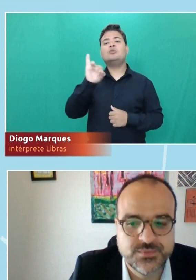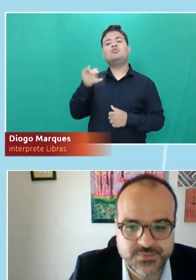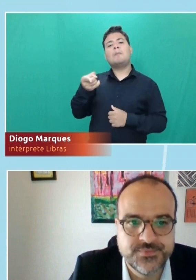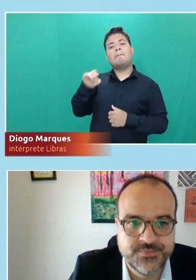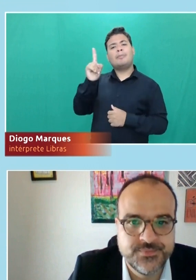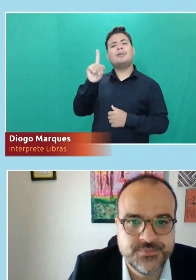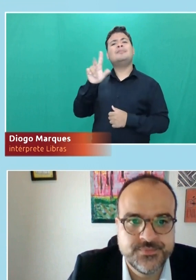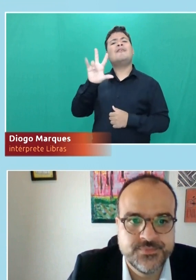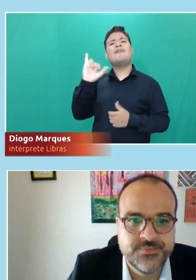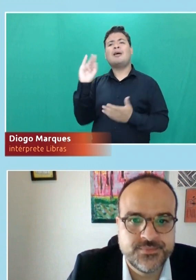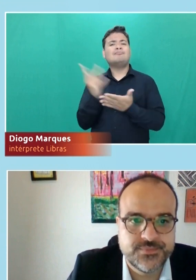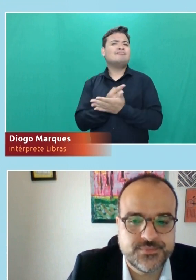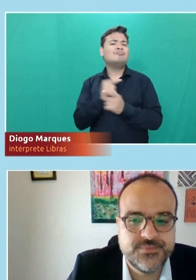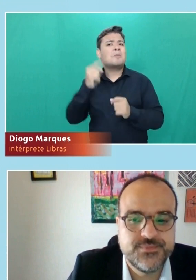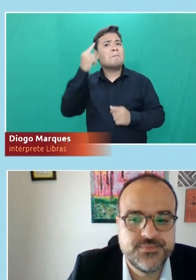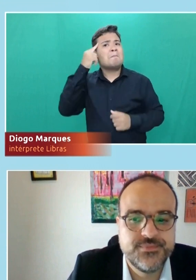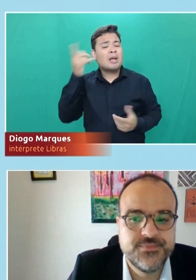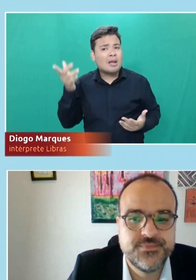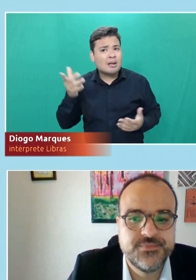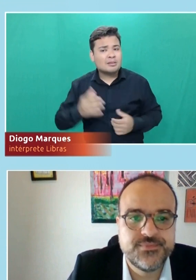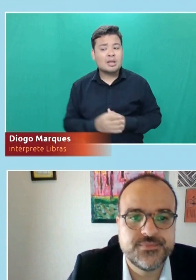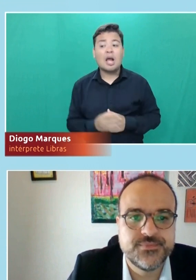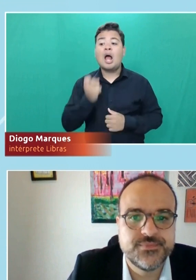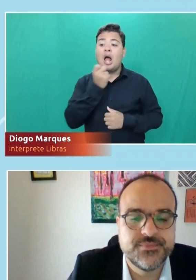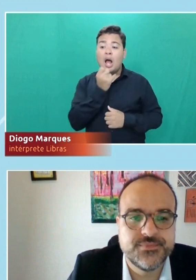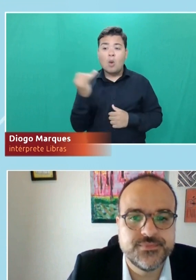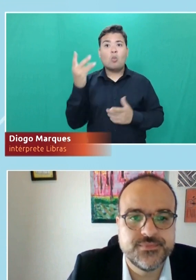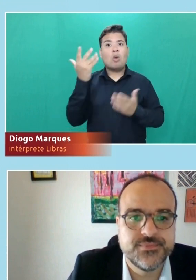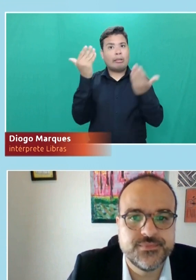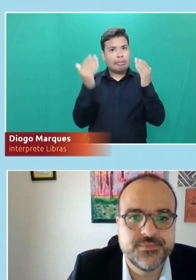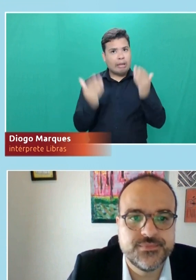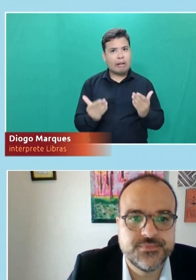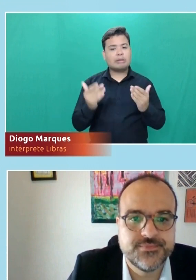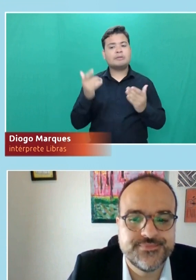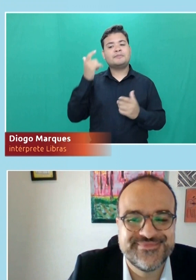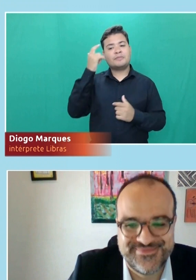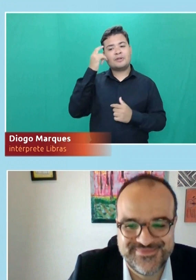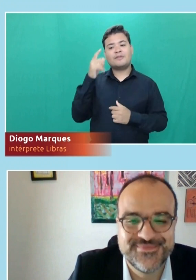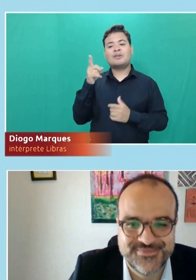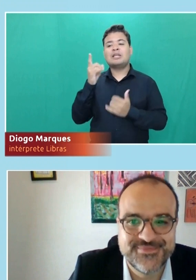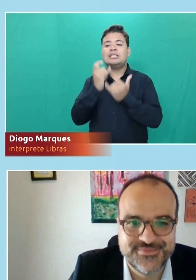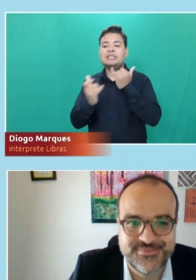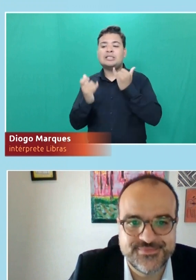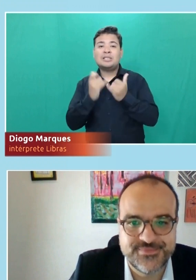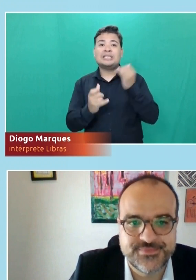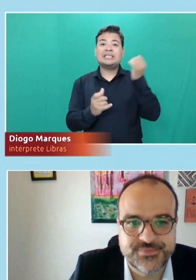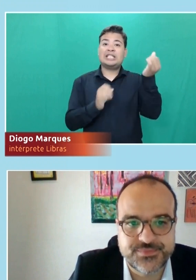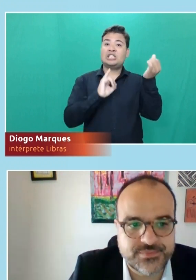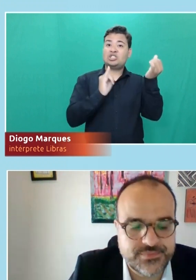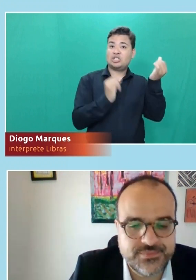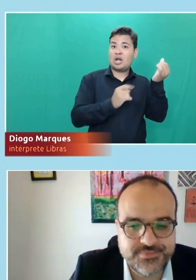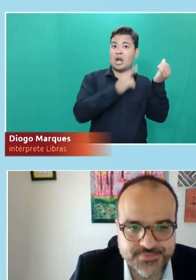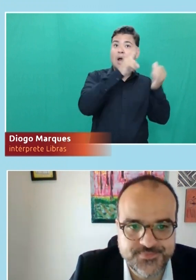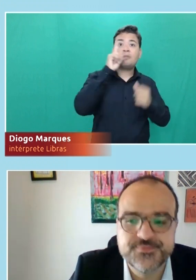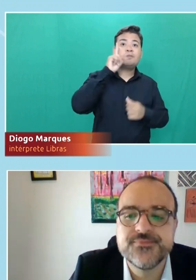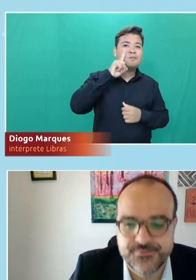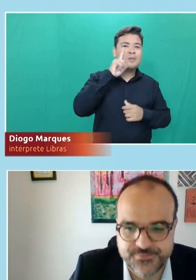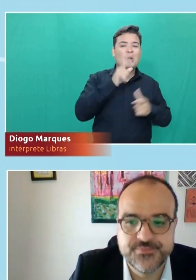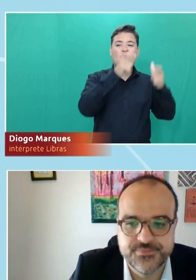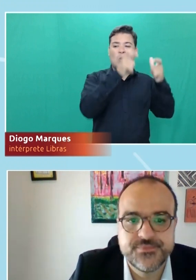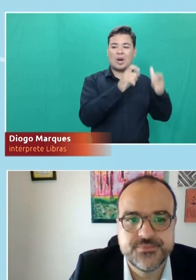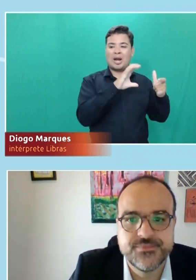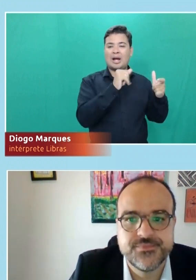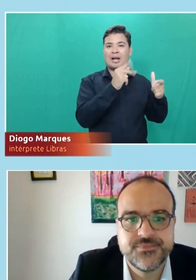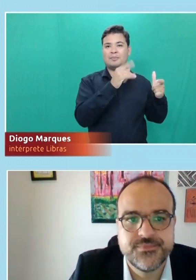muitos analistas que fazem uma correlação com o 6 de janeiro nos Estados Unidos, com o que houve no Capitólio, que